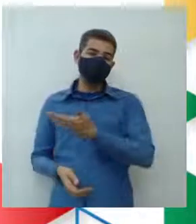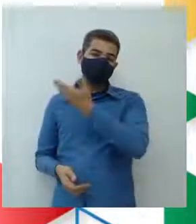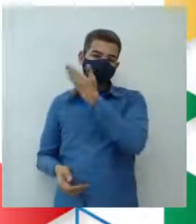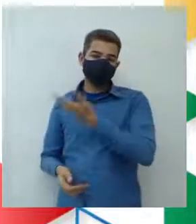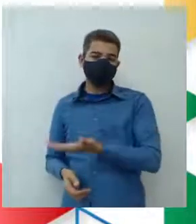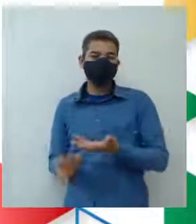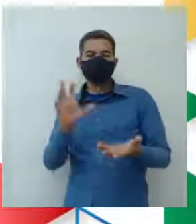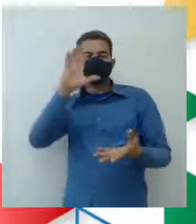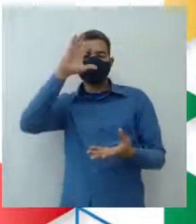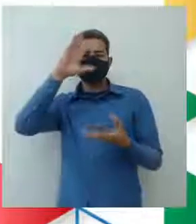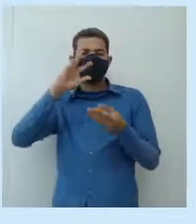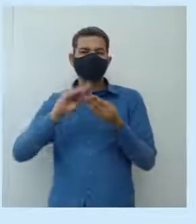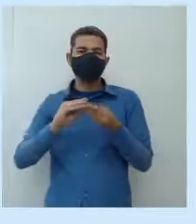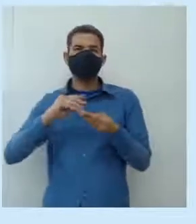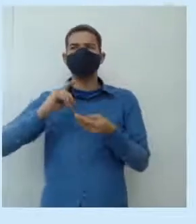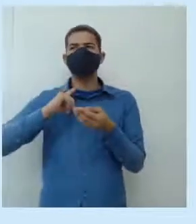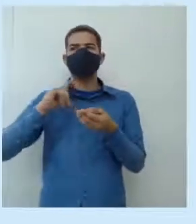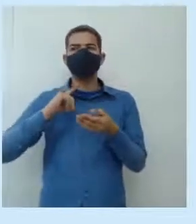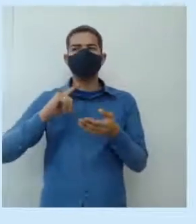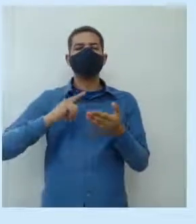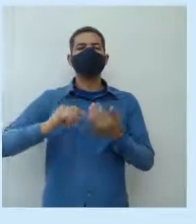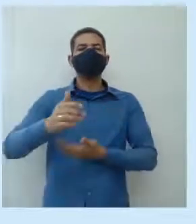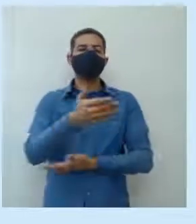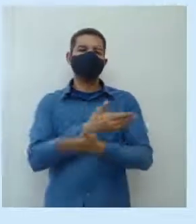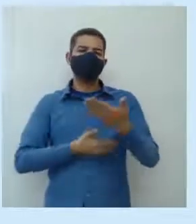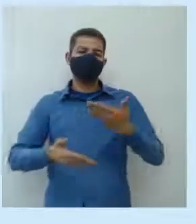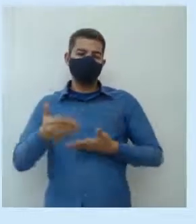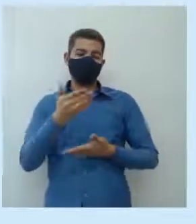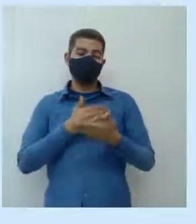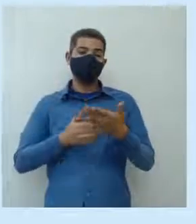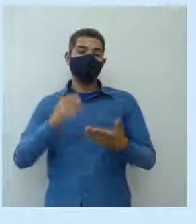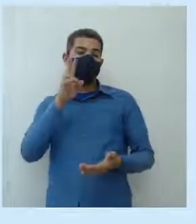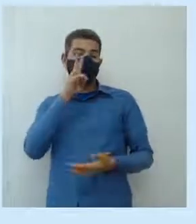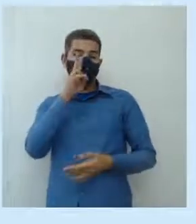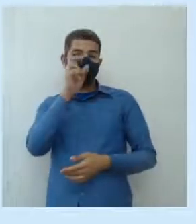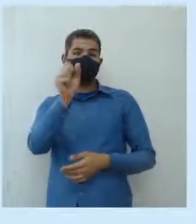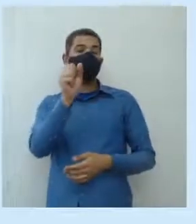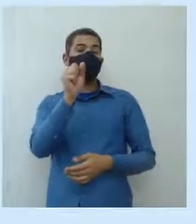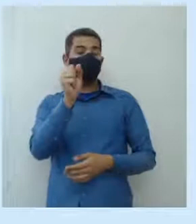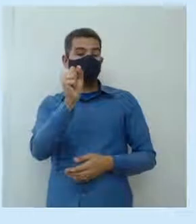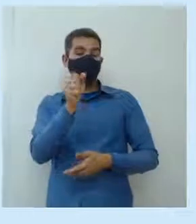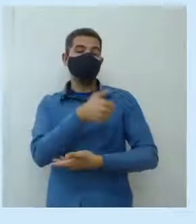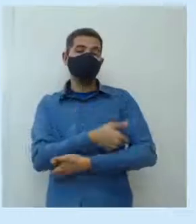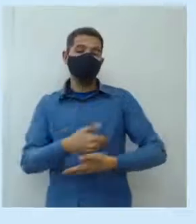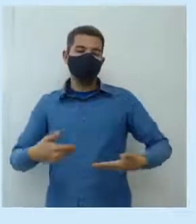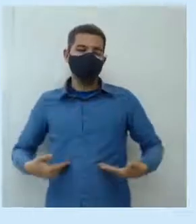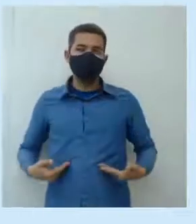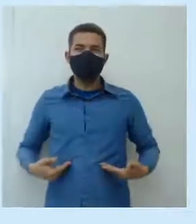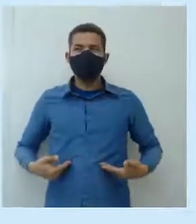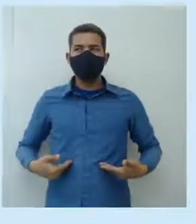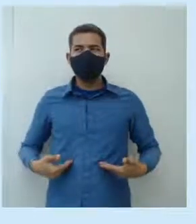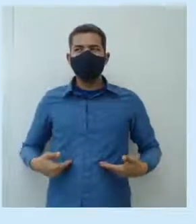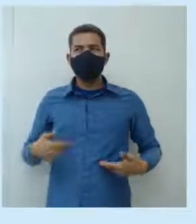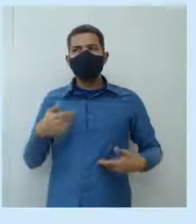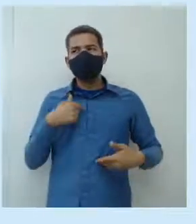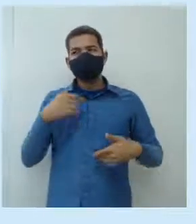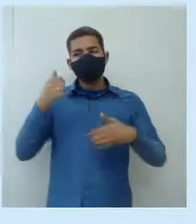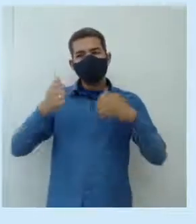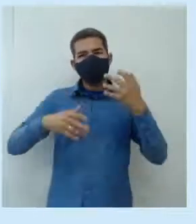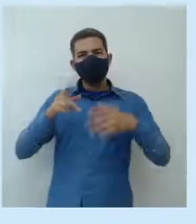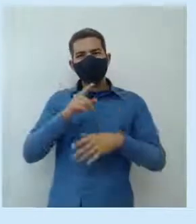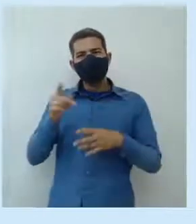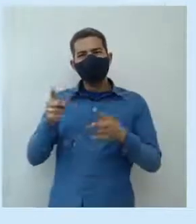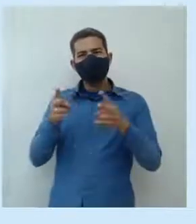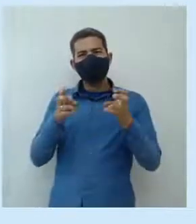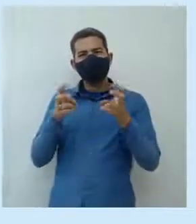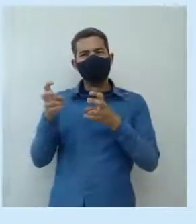ver que existe uma relação bem extrema da fome. Eu deixei já para falar por último, para vocês perceberem aí que